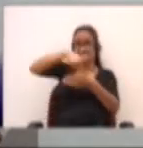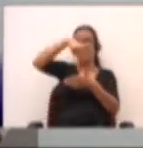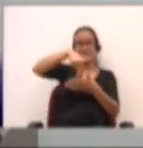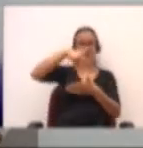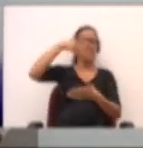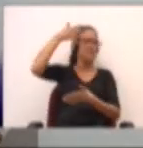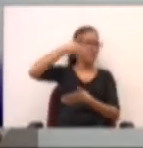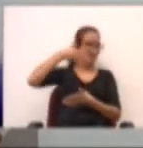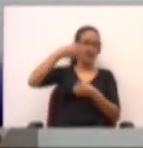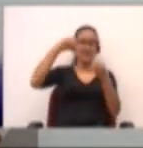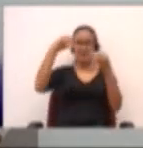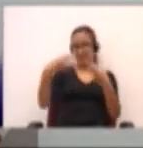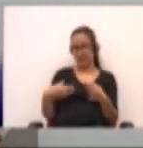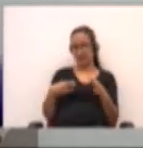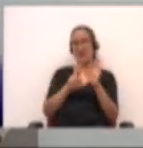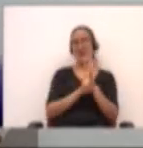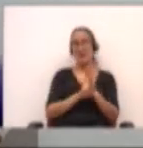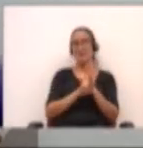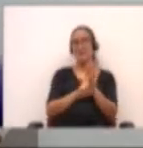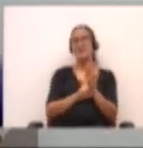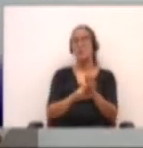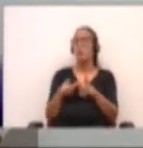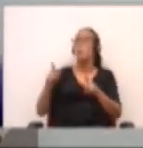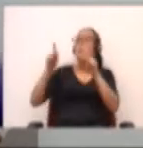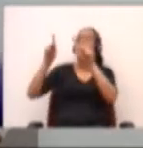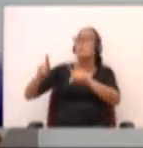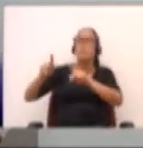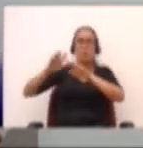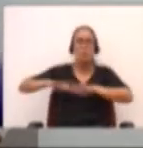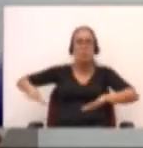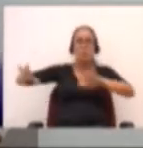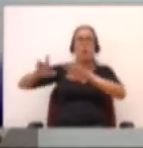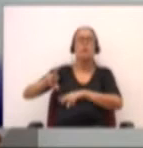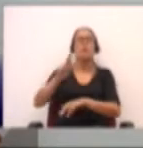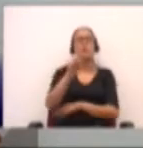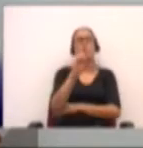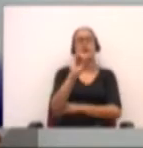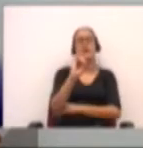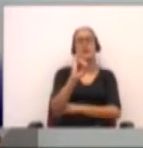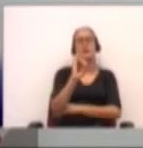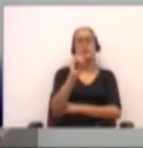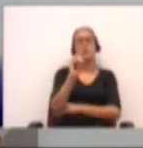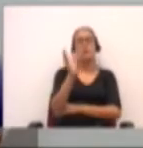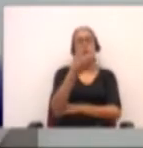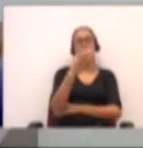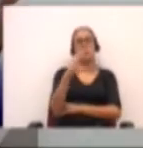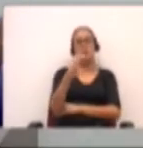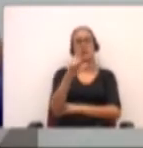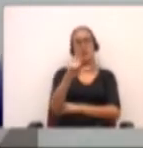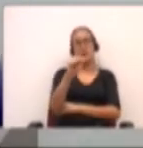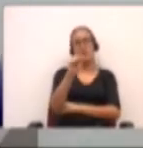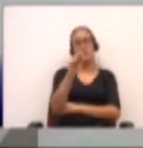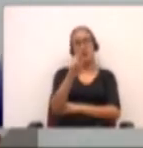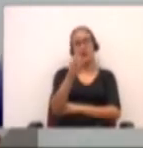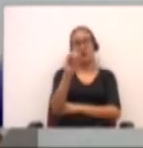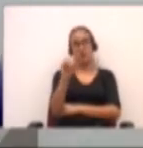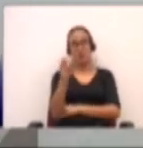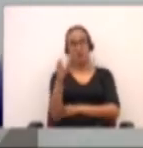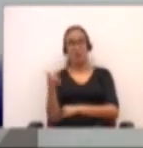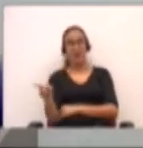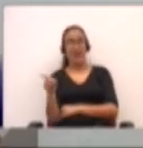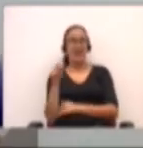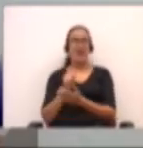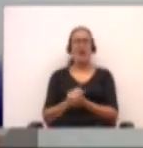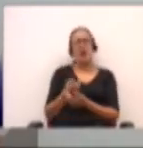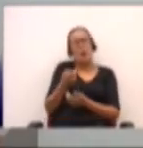de estar aqui em Limeira, representando uma população. Rio Claro nós temos quase 200 mil habitantes, e eu sei que Limeira é maior,